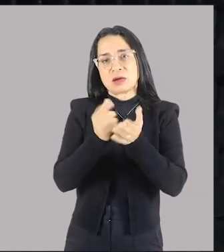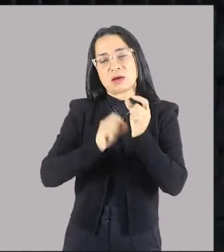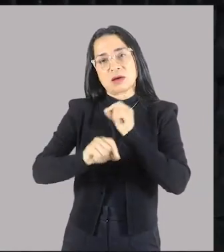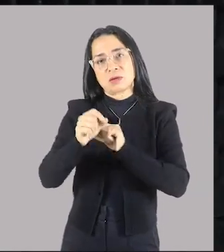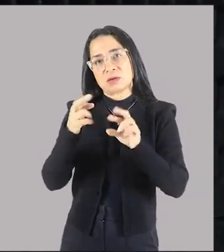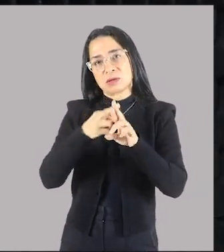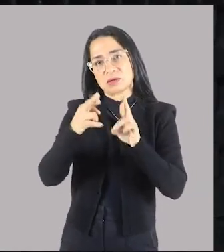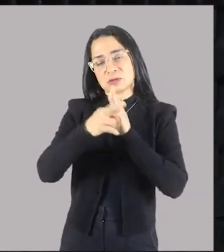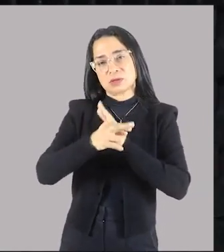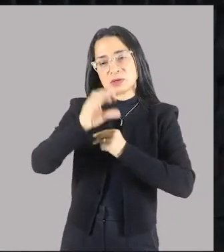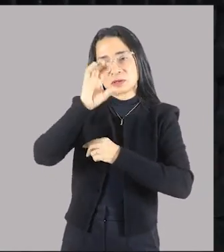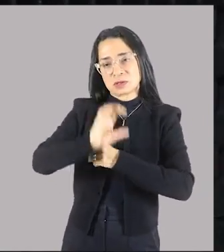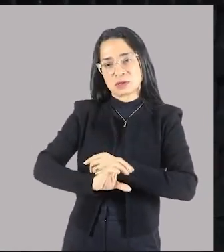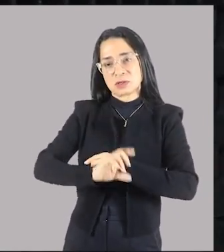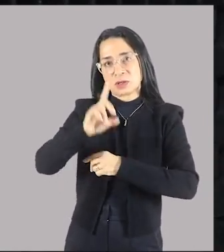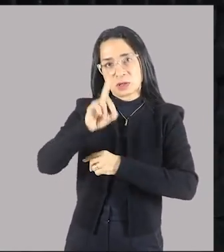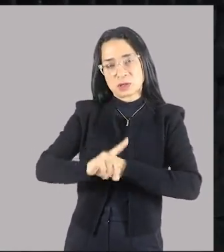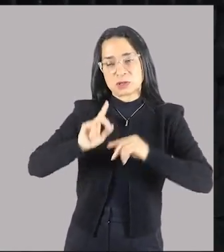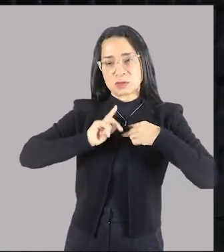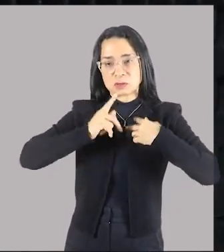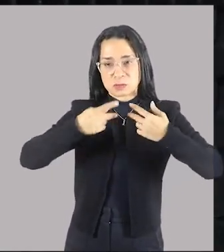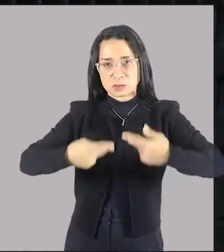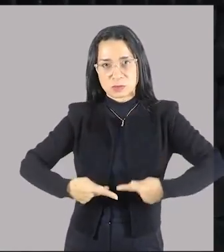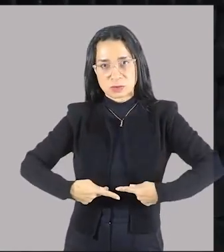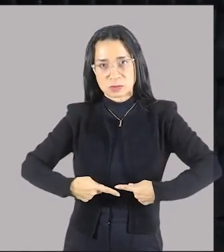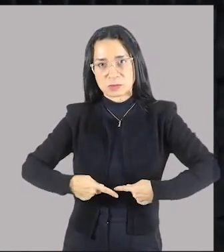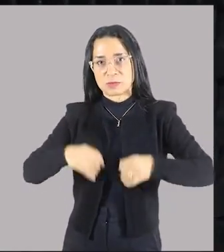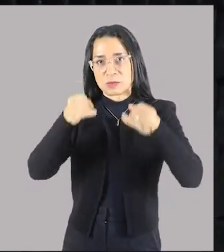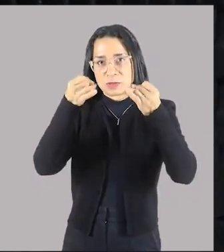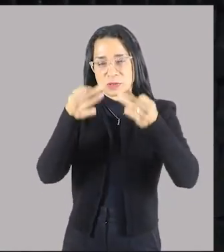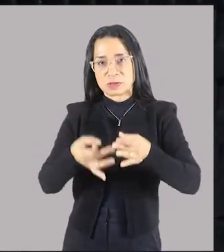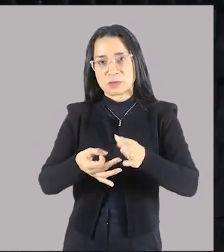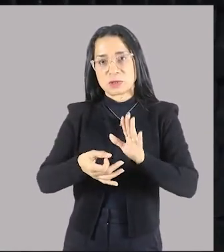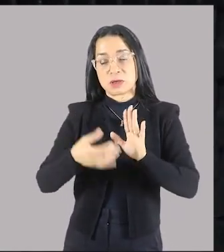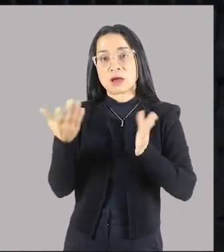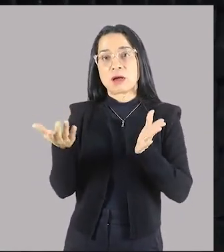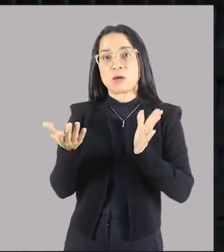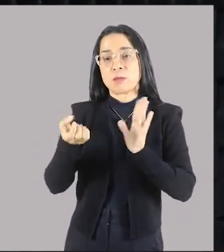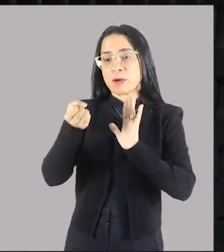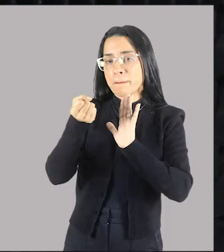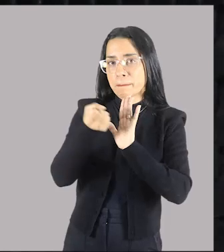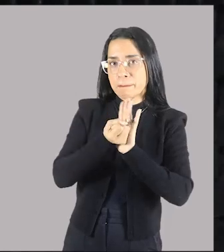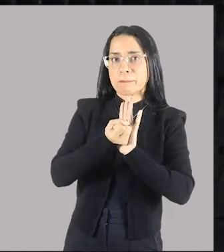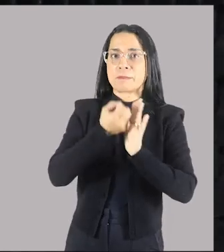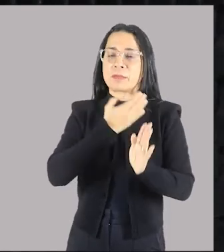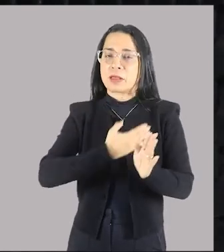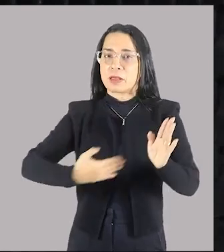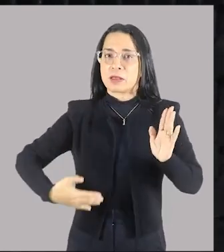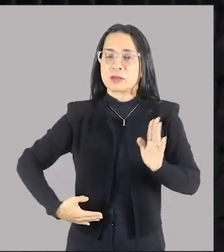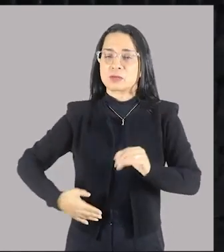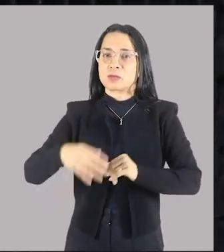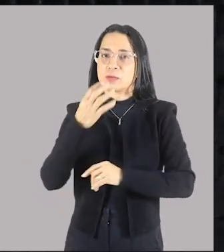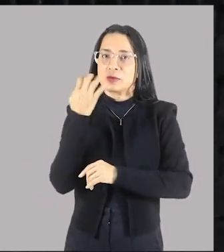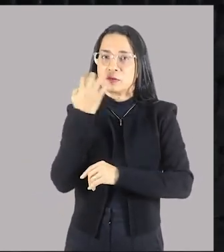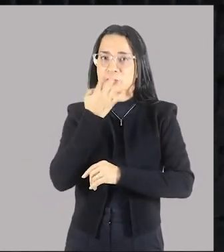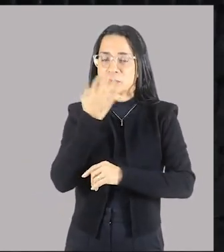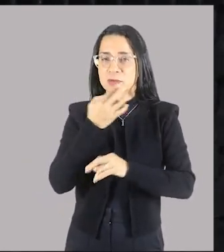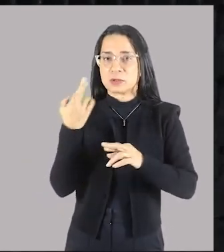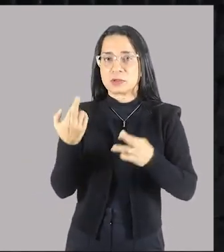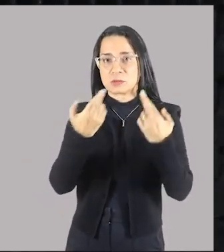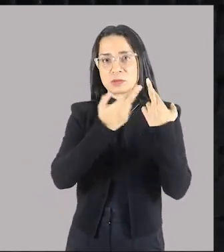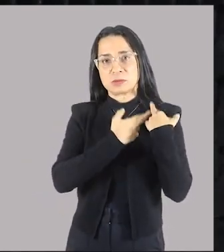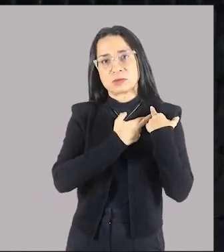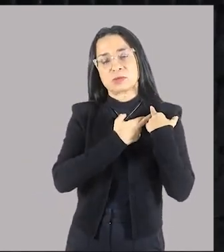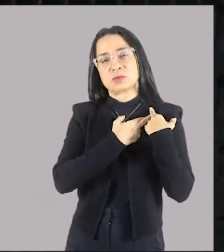discutir uma grande marca do governo Sarney, responsável pela transição democrática, que é a